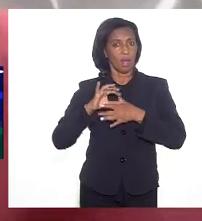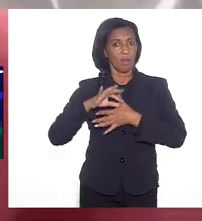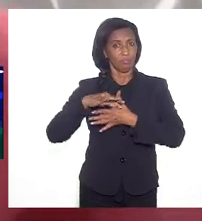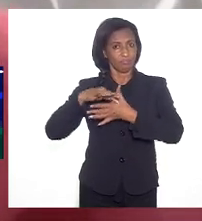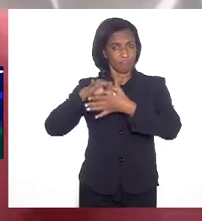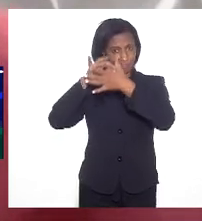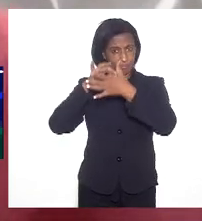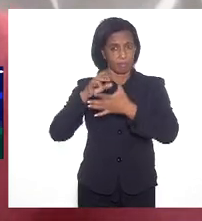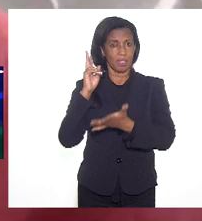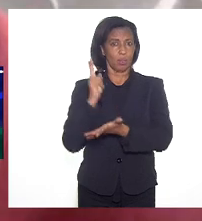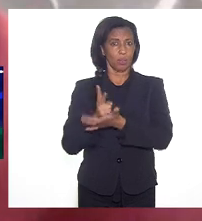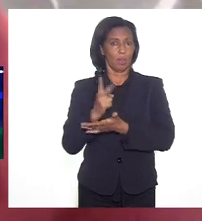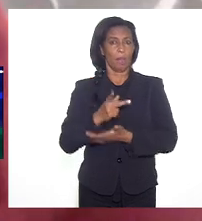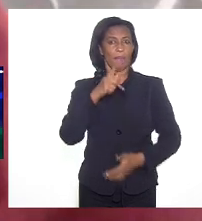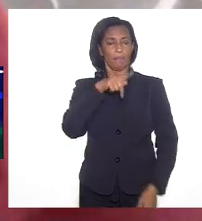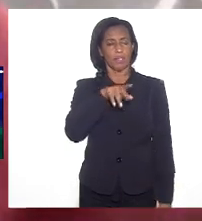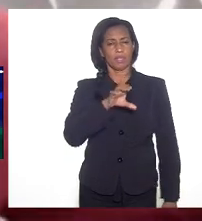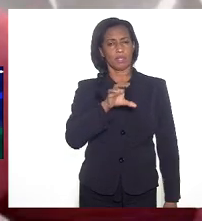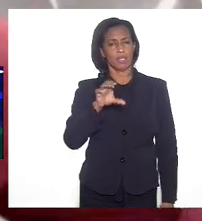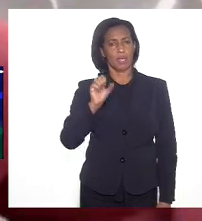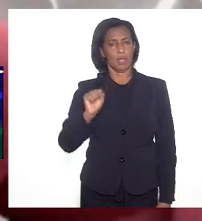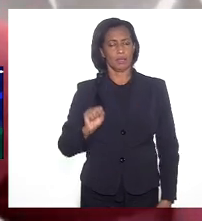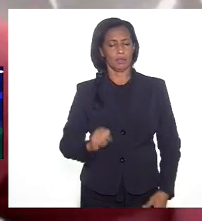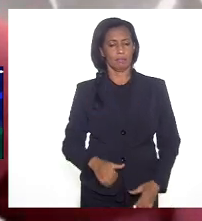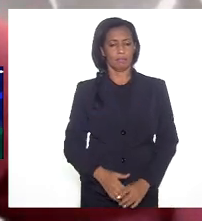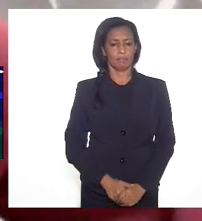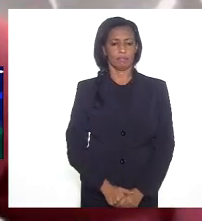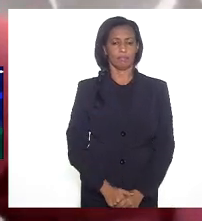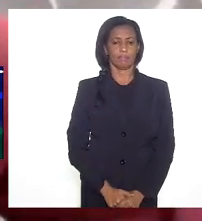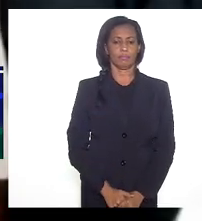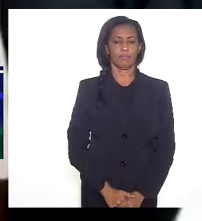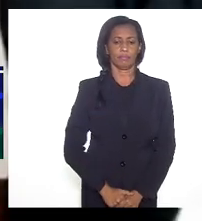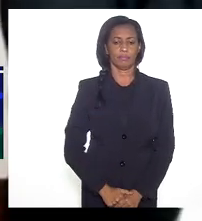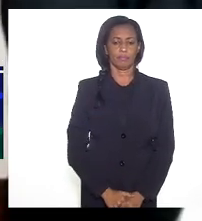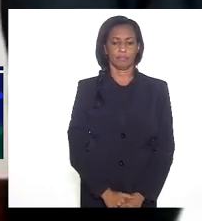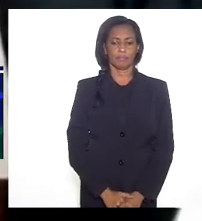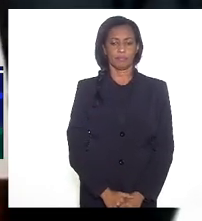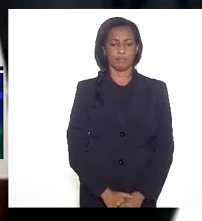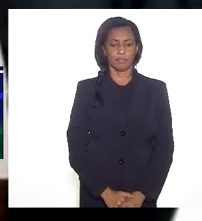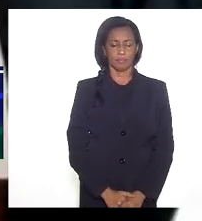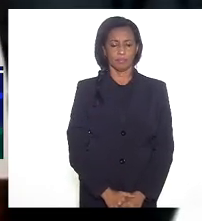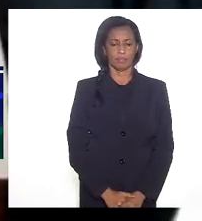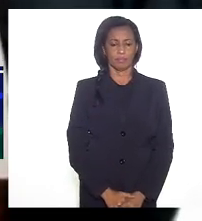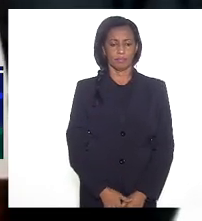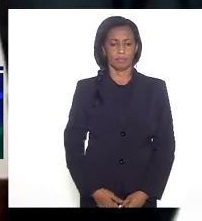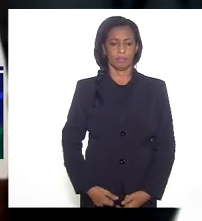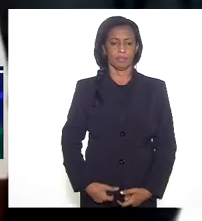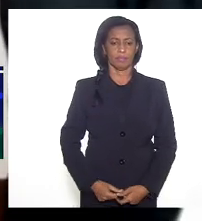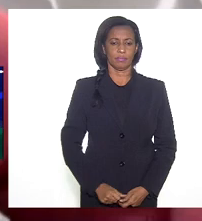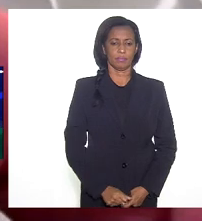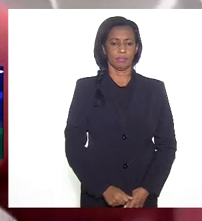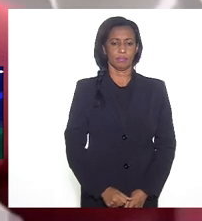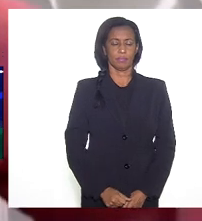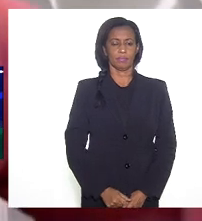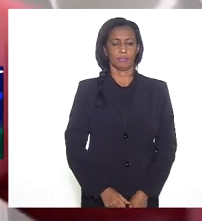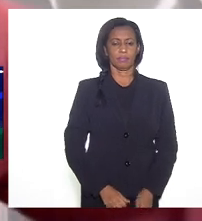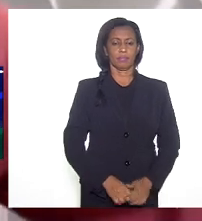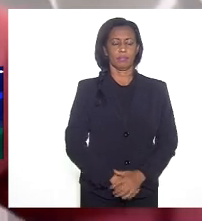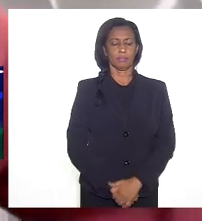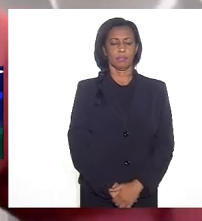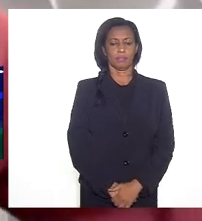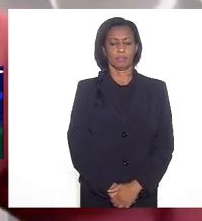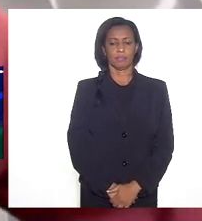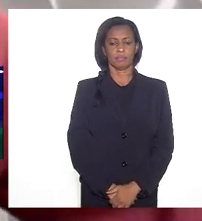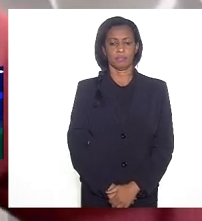efetividade ao PCCS obrigado ok respondo já Marta deputado eu